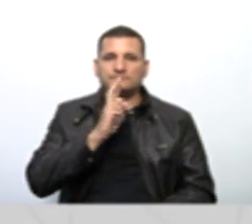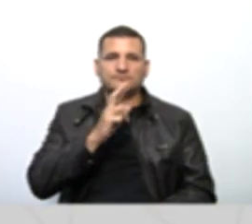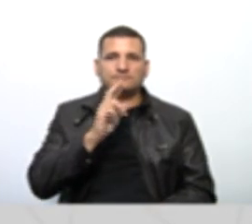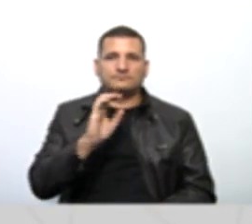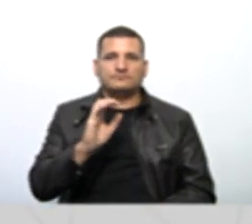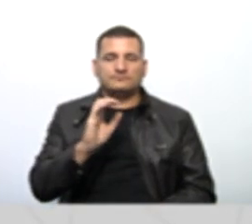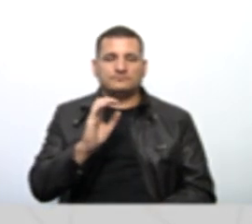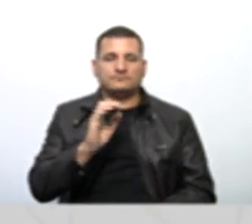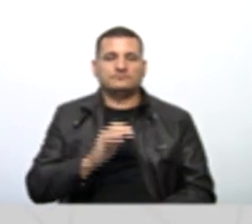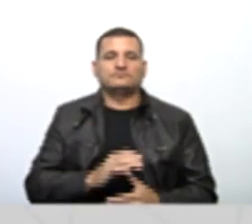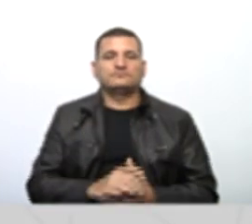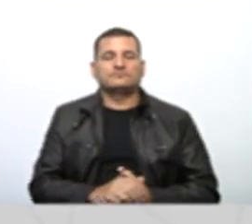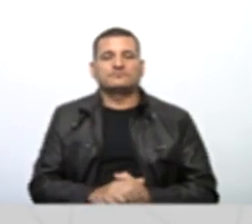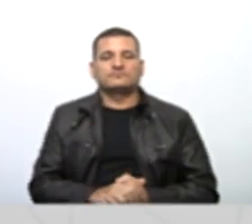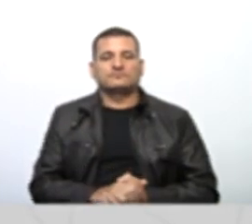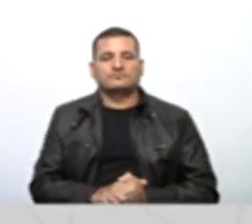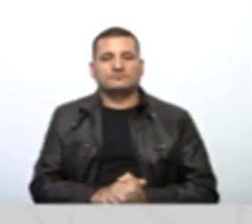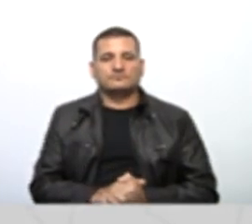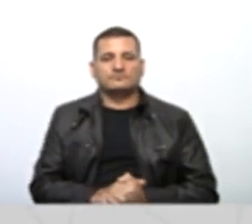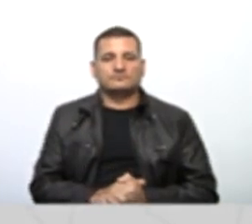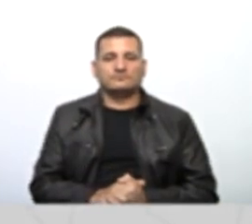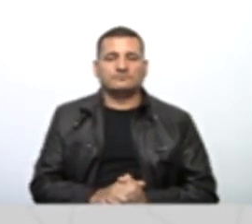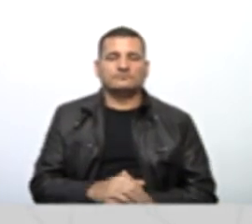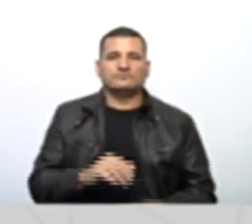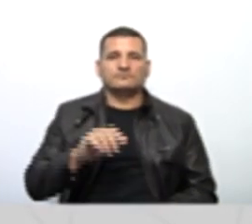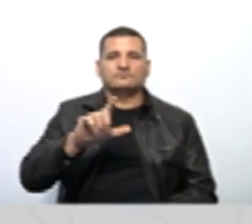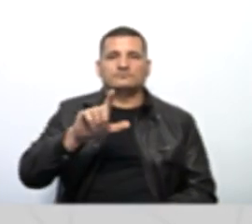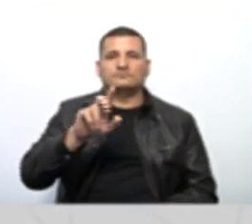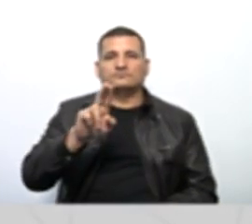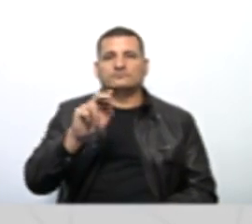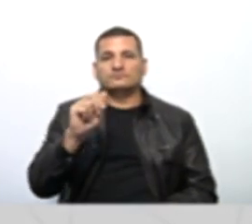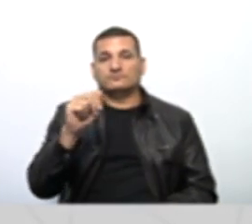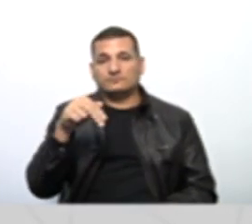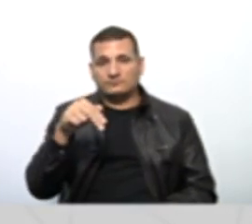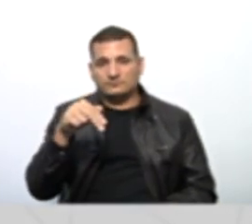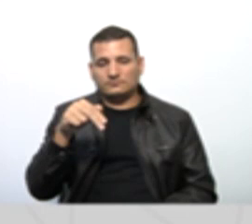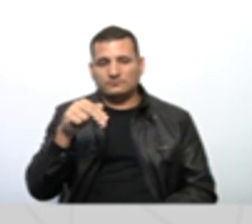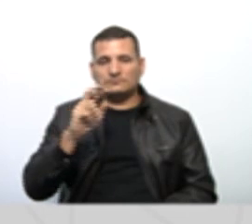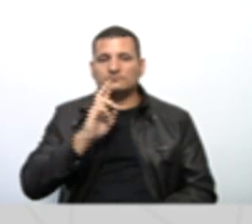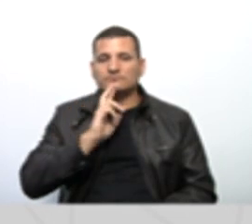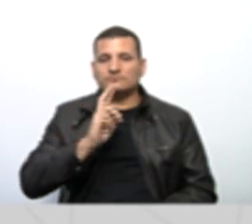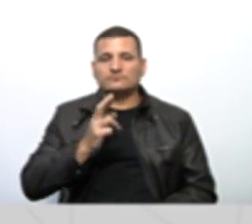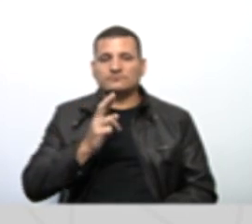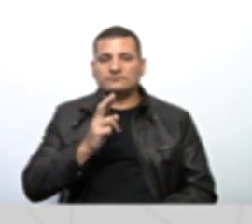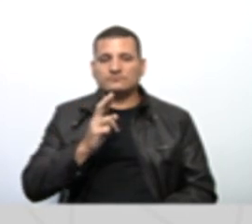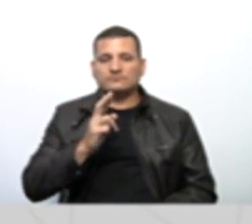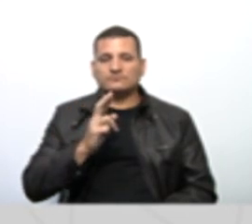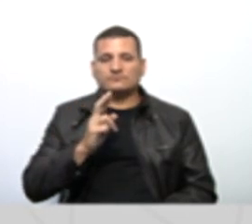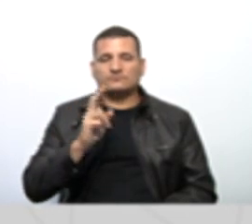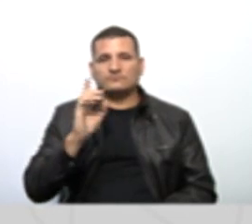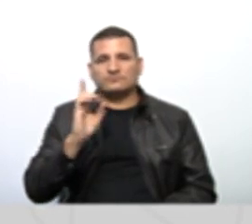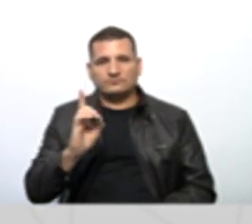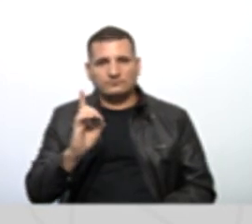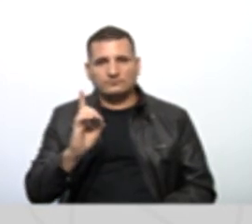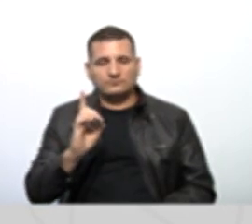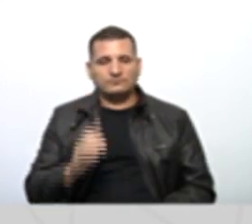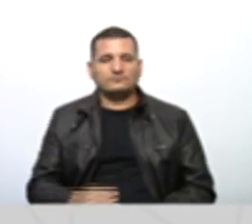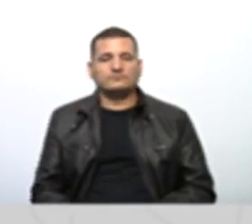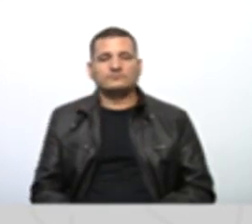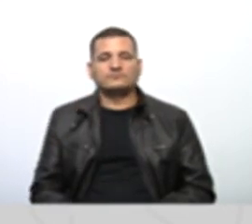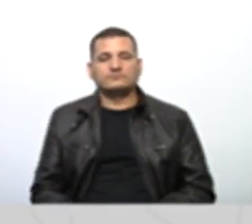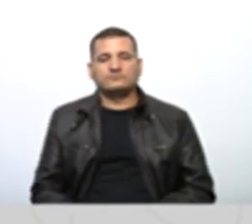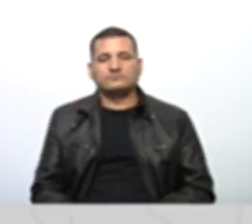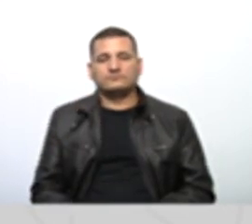aqui uma diferente para sujar o nuno rodrigues também na zona norte ele acha que a alternativa b tá branco